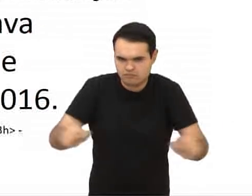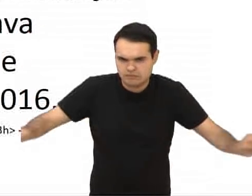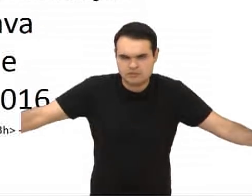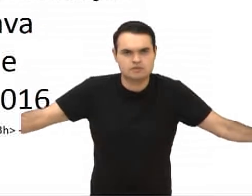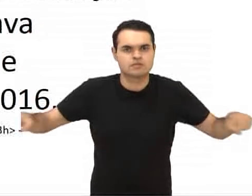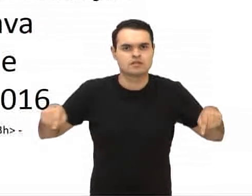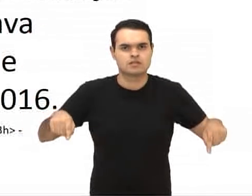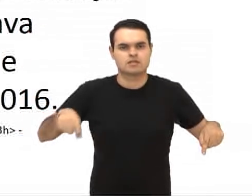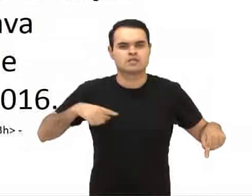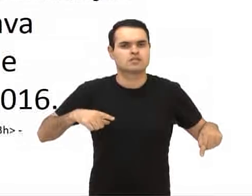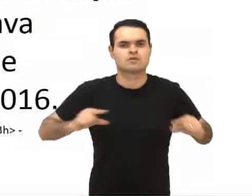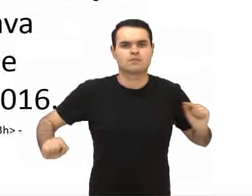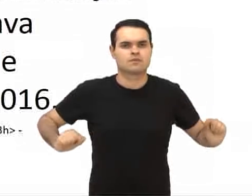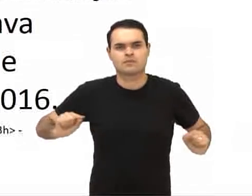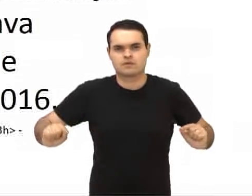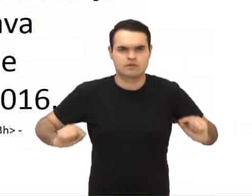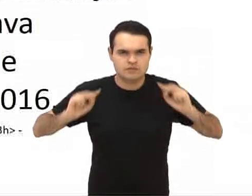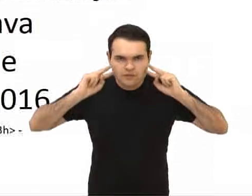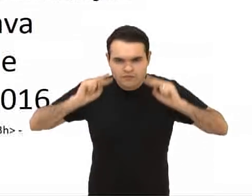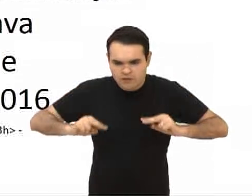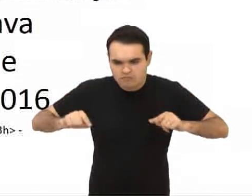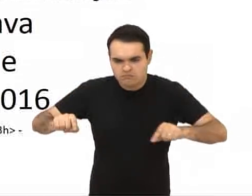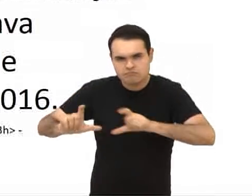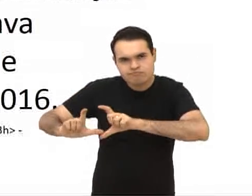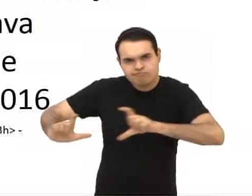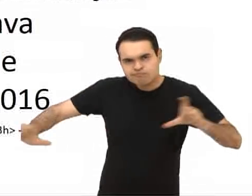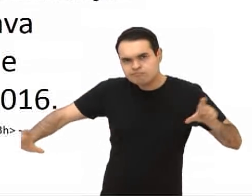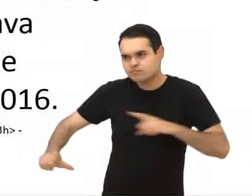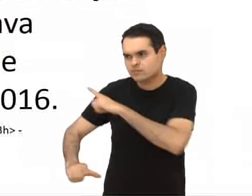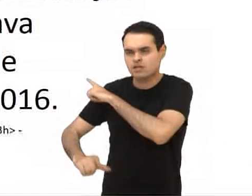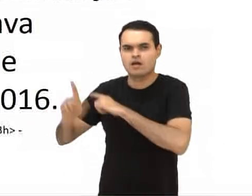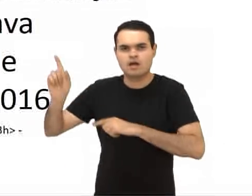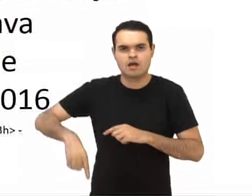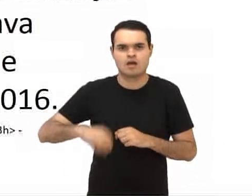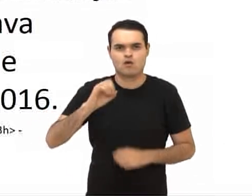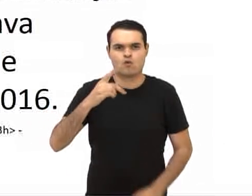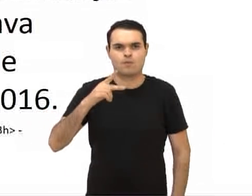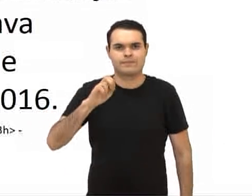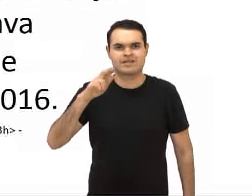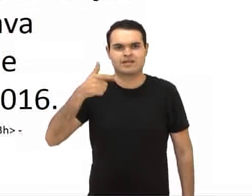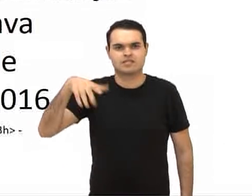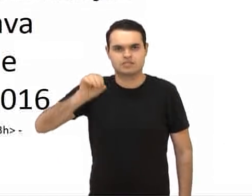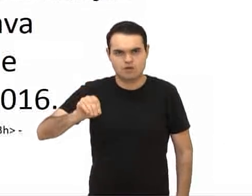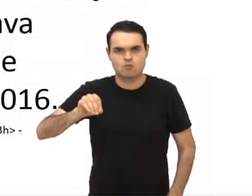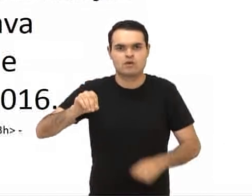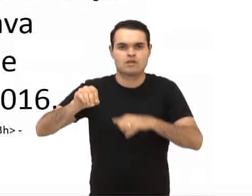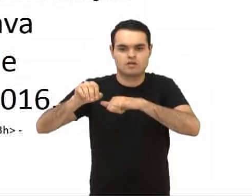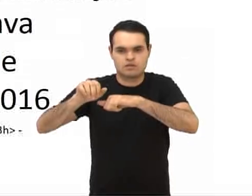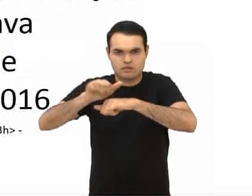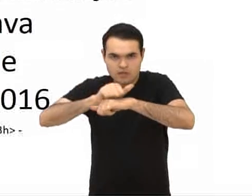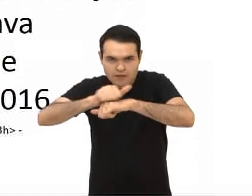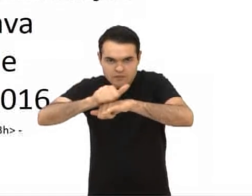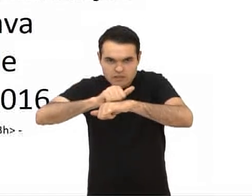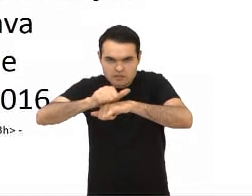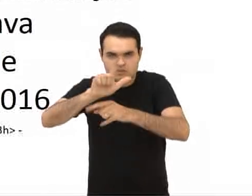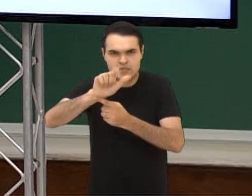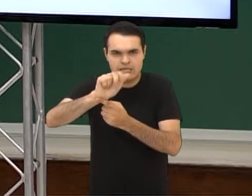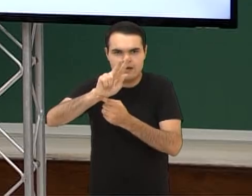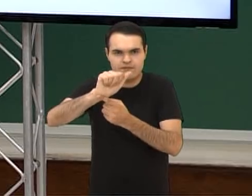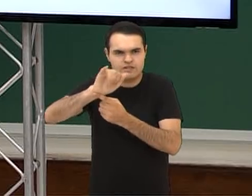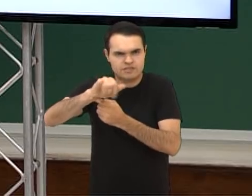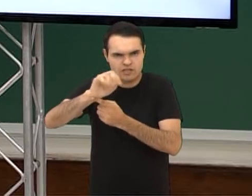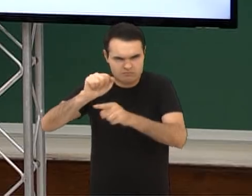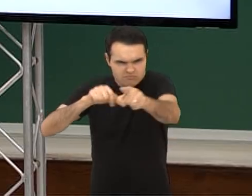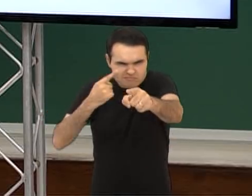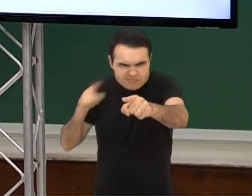faixa, colocando ali, você repara que a faixa, o tema da faixa é a Operação Lava Jato. Você já ouviu falar na Operação